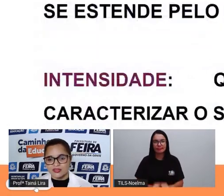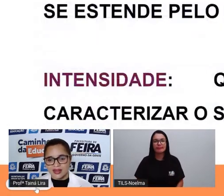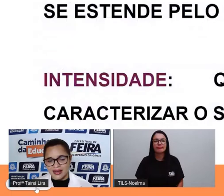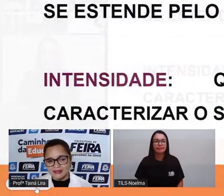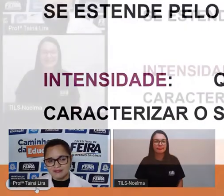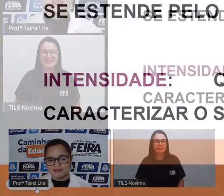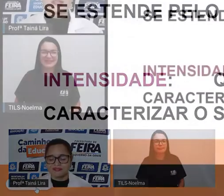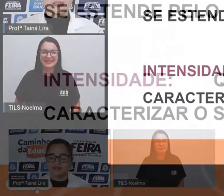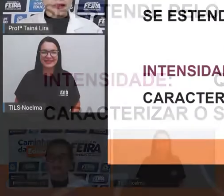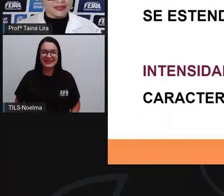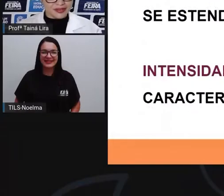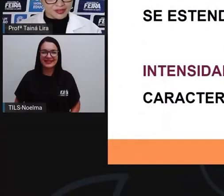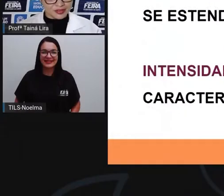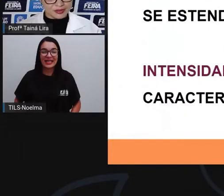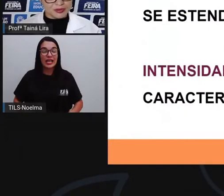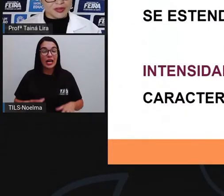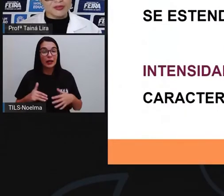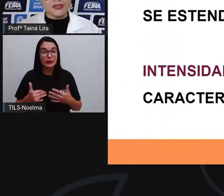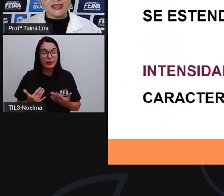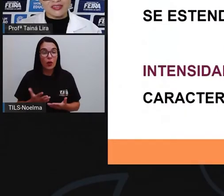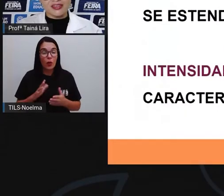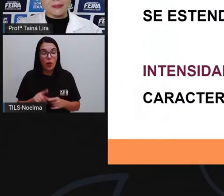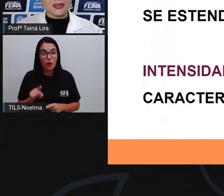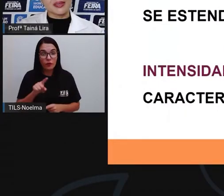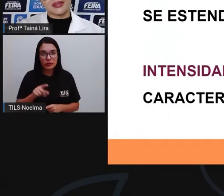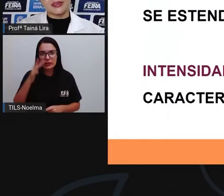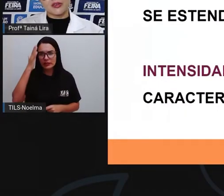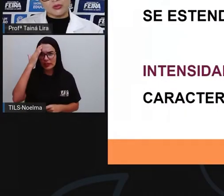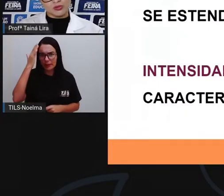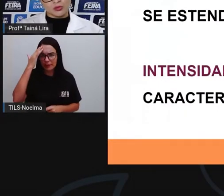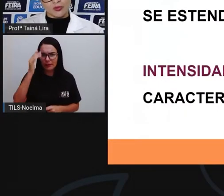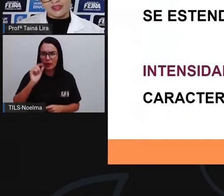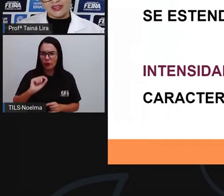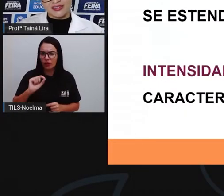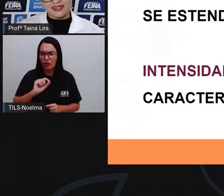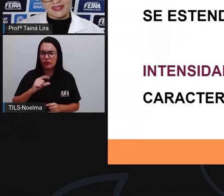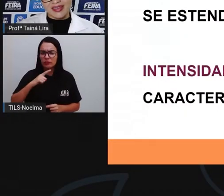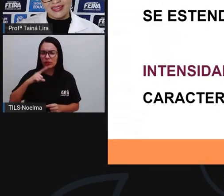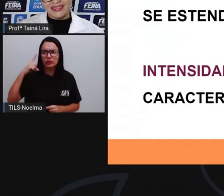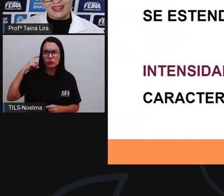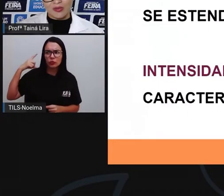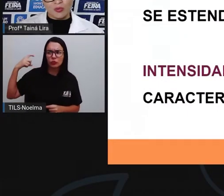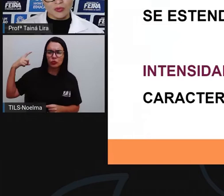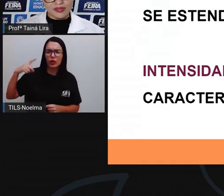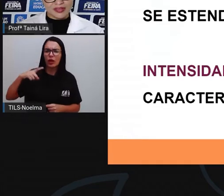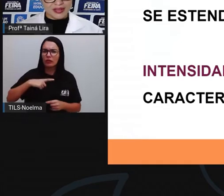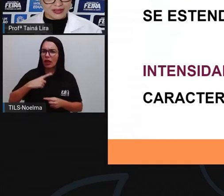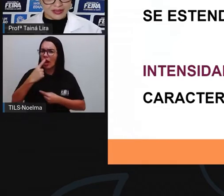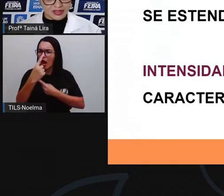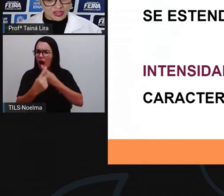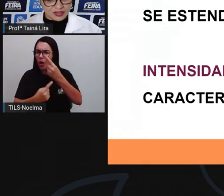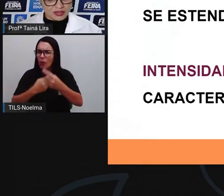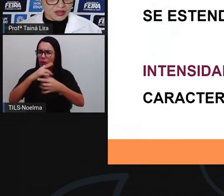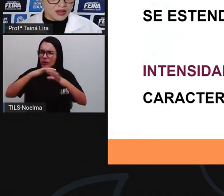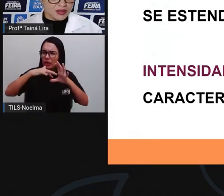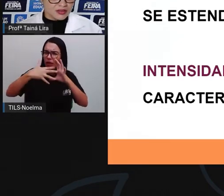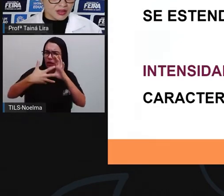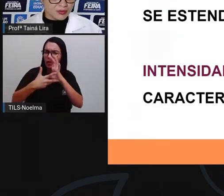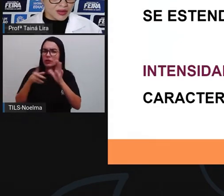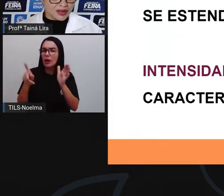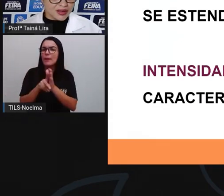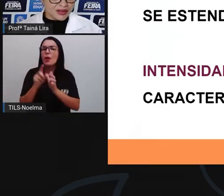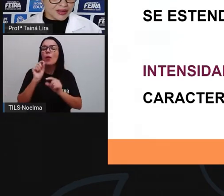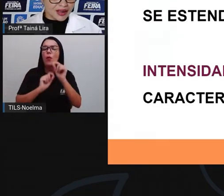desconhecidos tá então segundo ano você sabia né que os sons ele ele tem algumas características